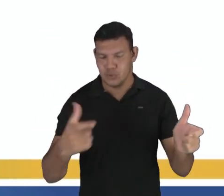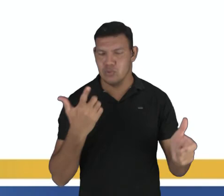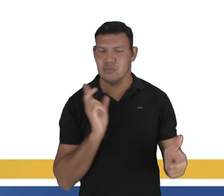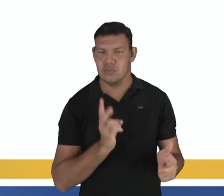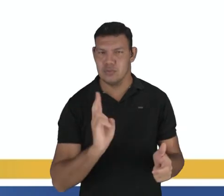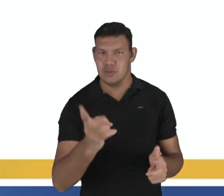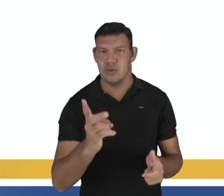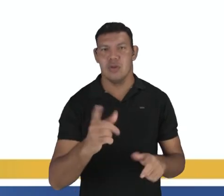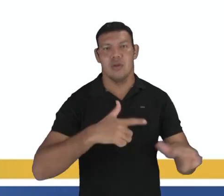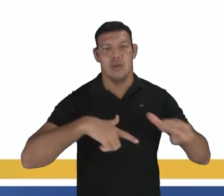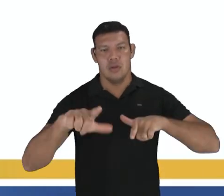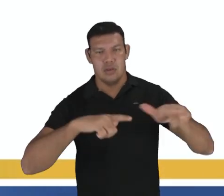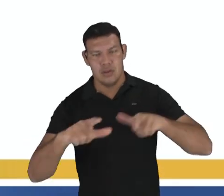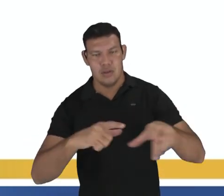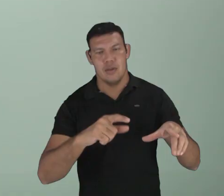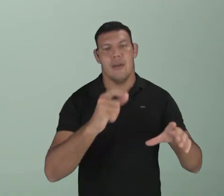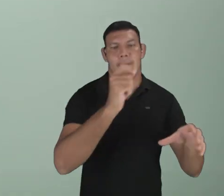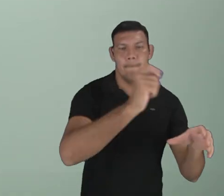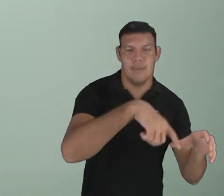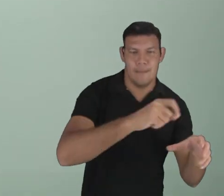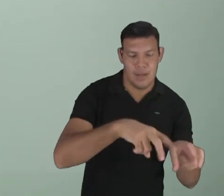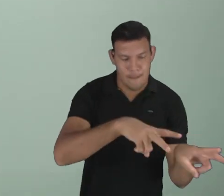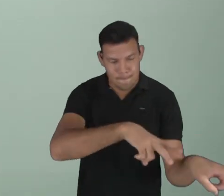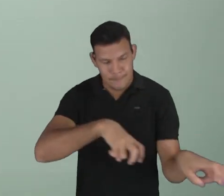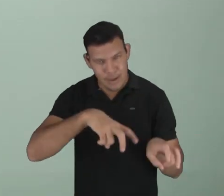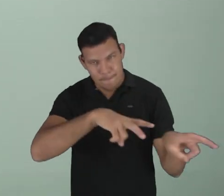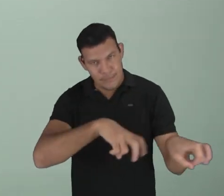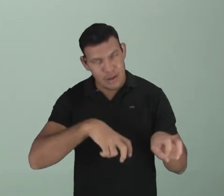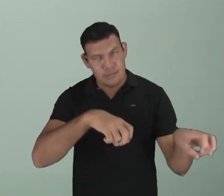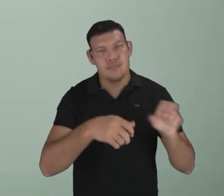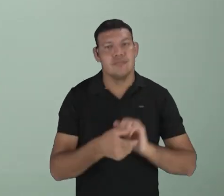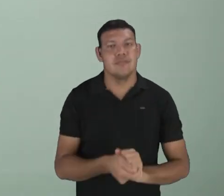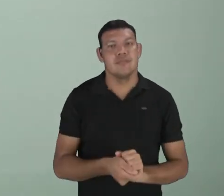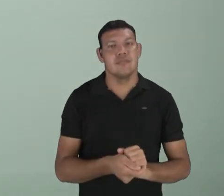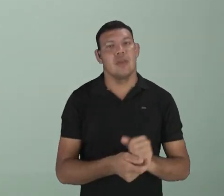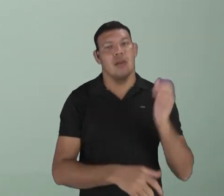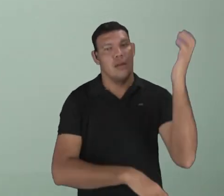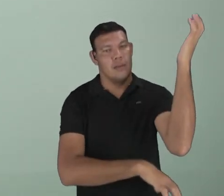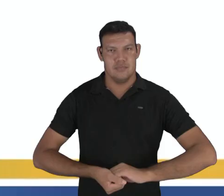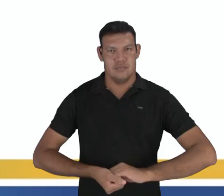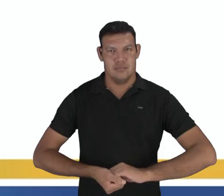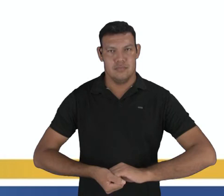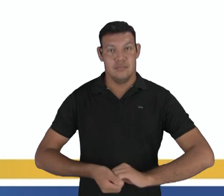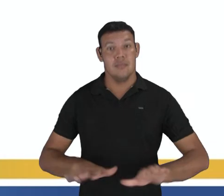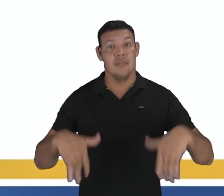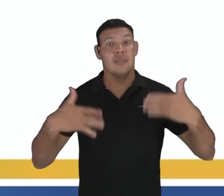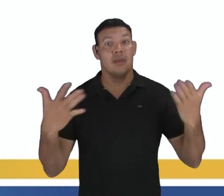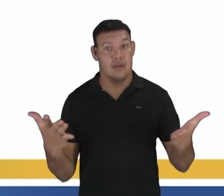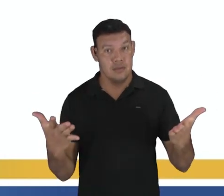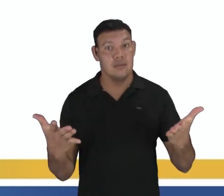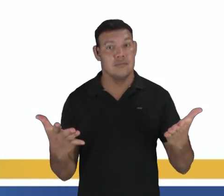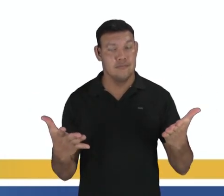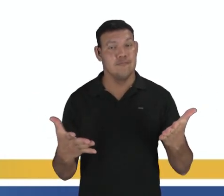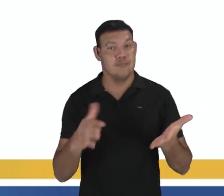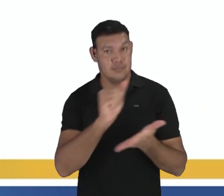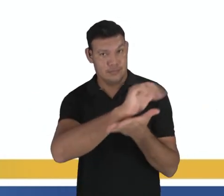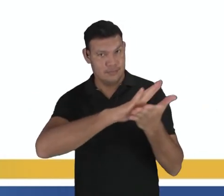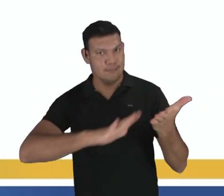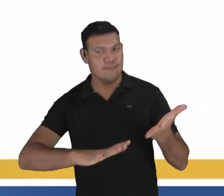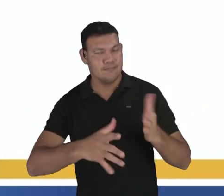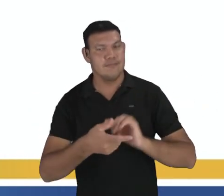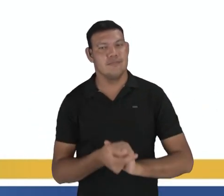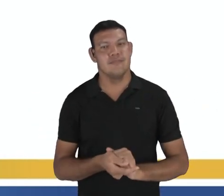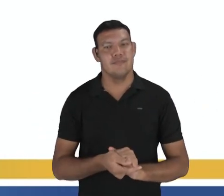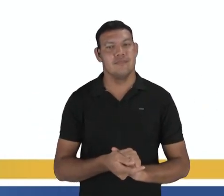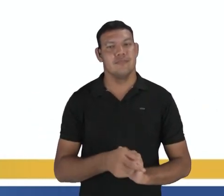com agricultura, com castanha, foi ressignificando essas práticas comerciais, ok? Então, vamos lá para o exercício,